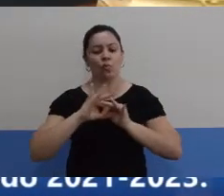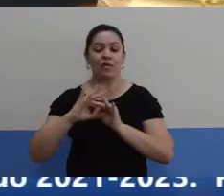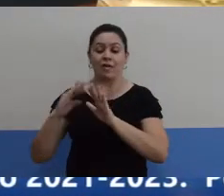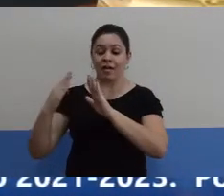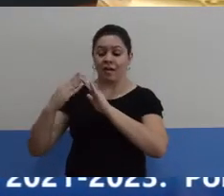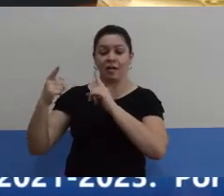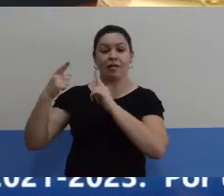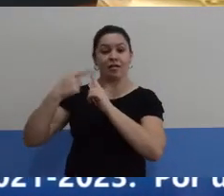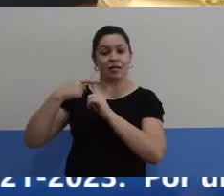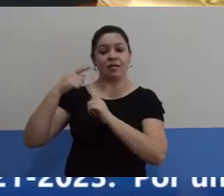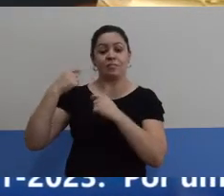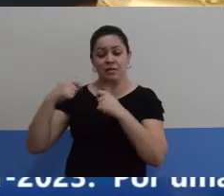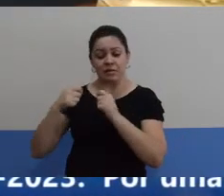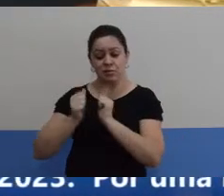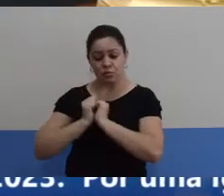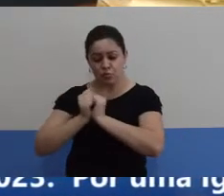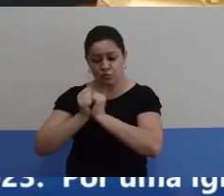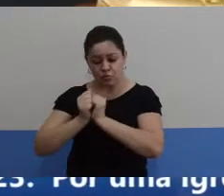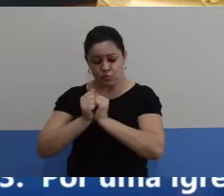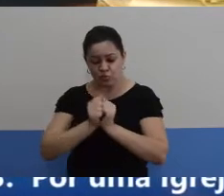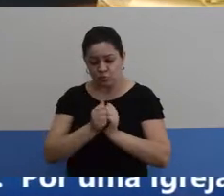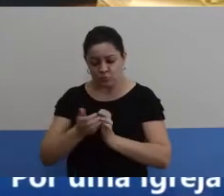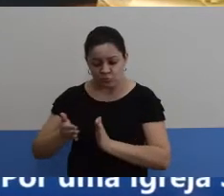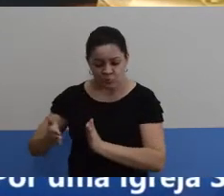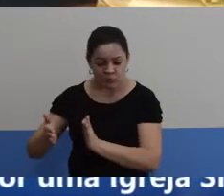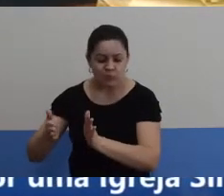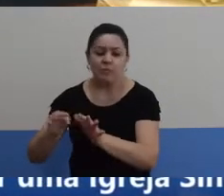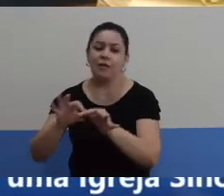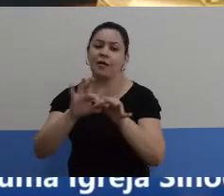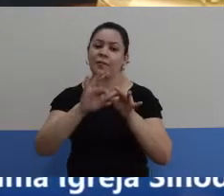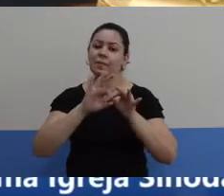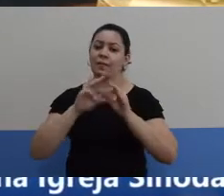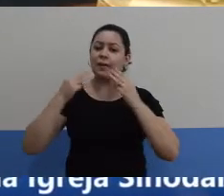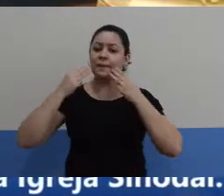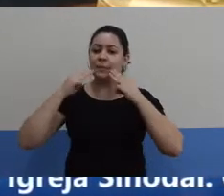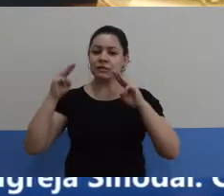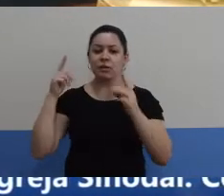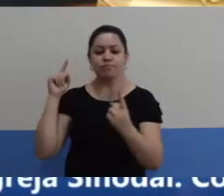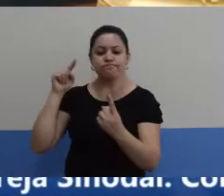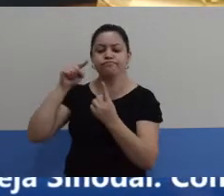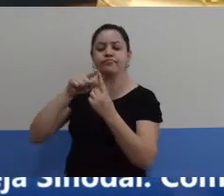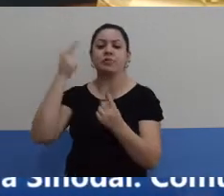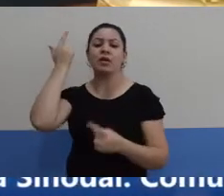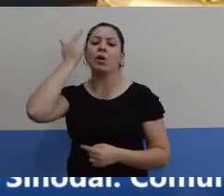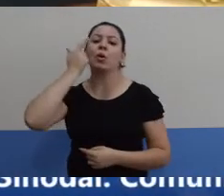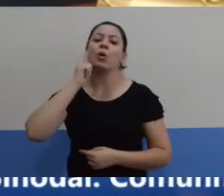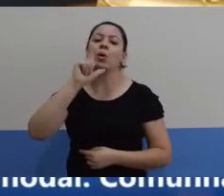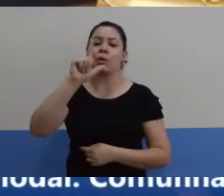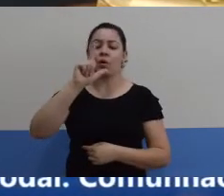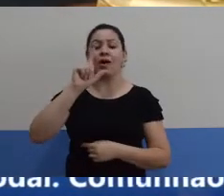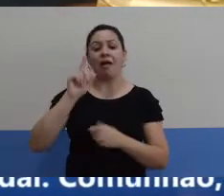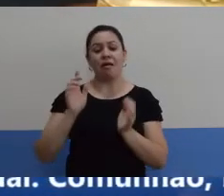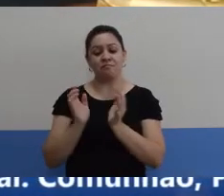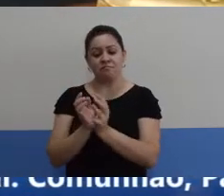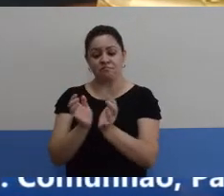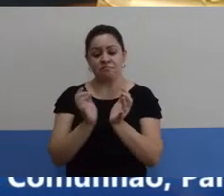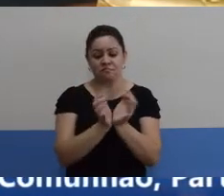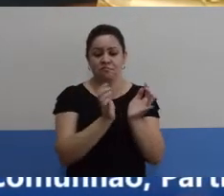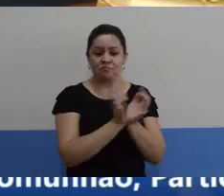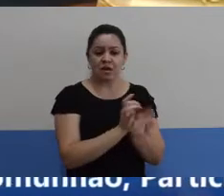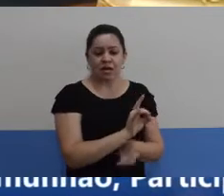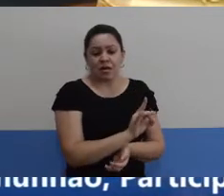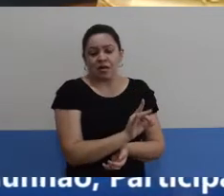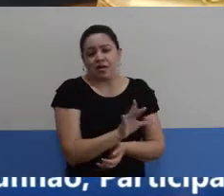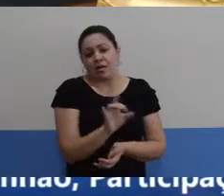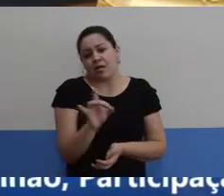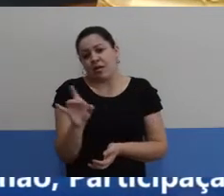sinodal caminha em comunhão para cumprir a sua missão comum por meio da participação de cada um